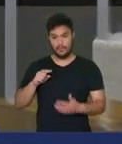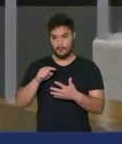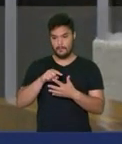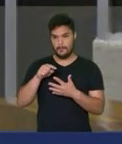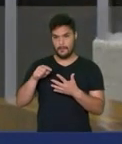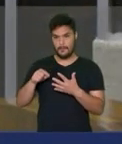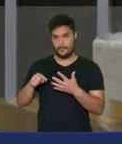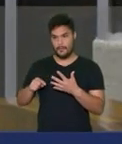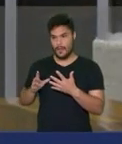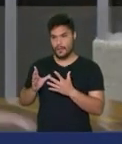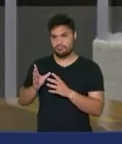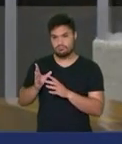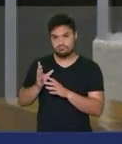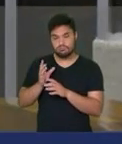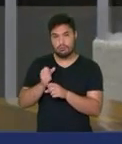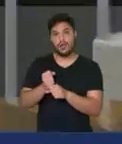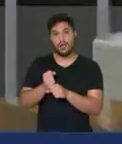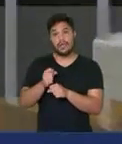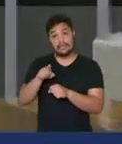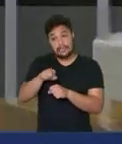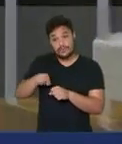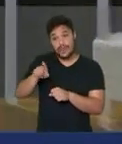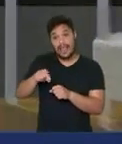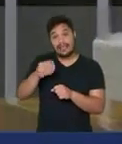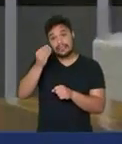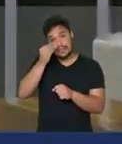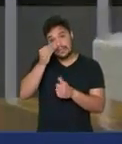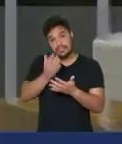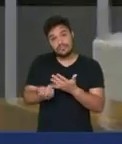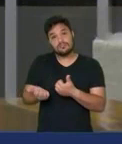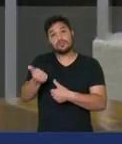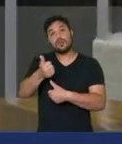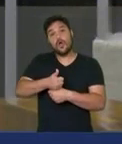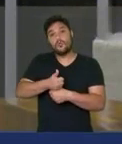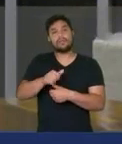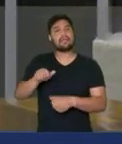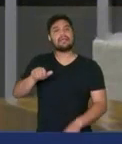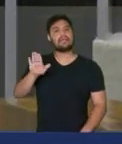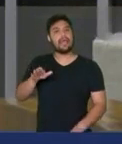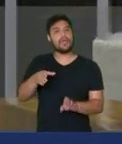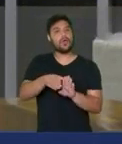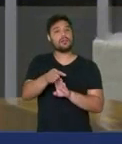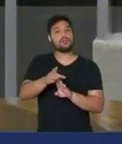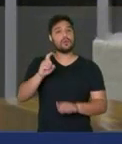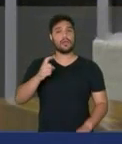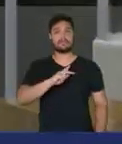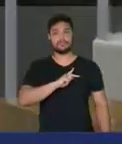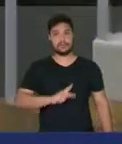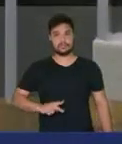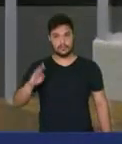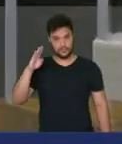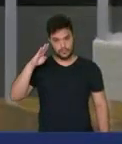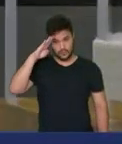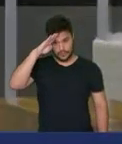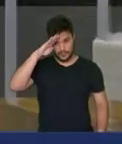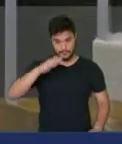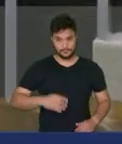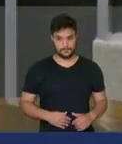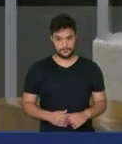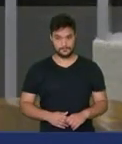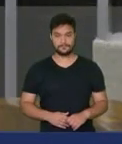uma tentativa de golpe que foi orientada pelo ex-presidente Jair Bolsonaro.